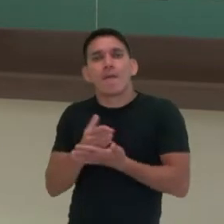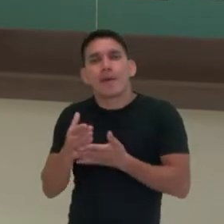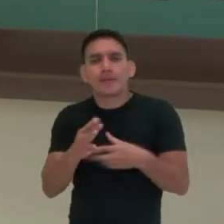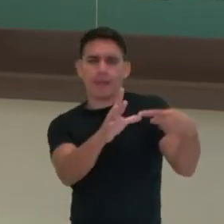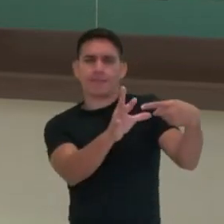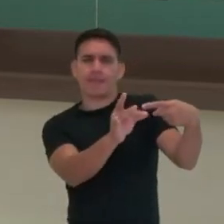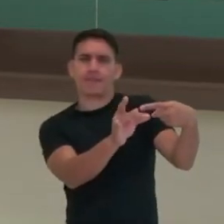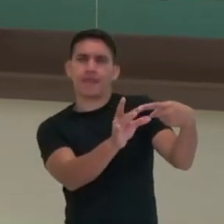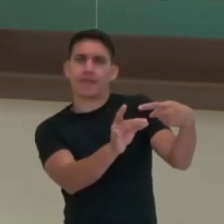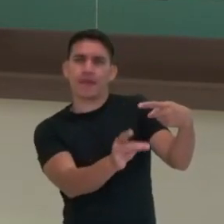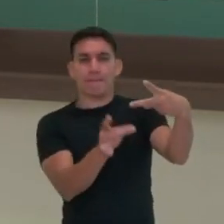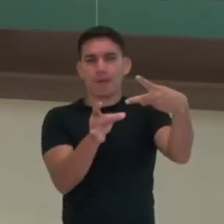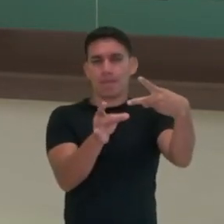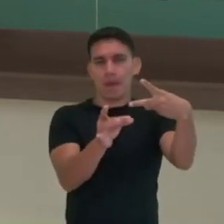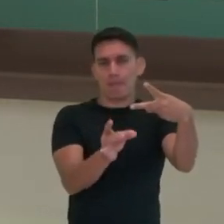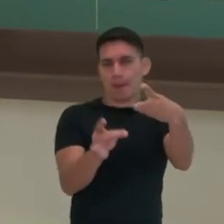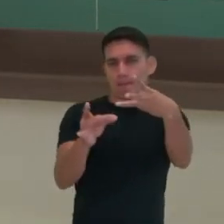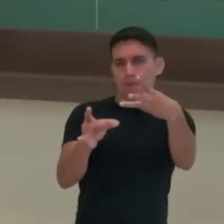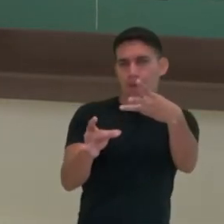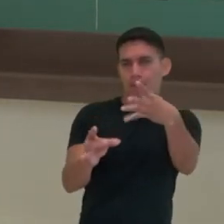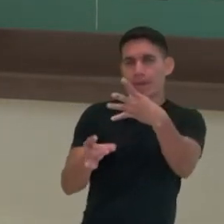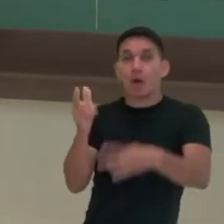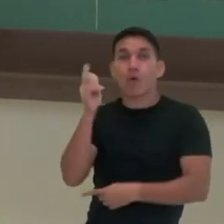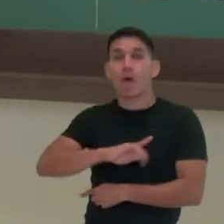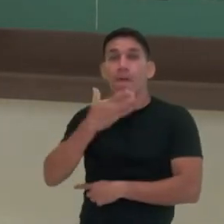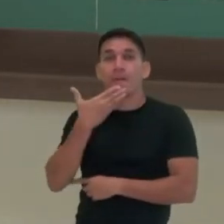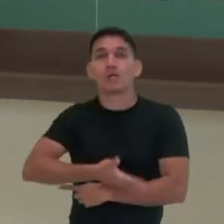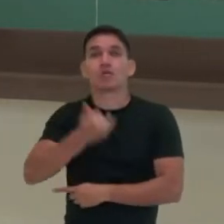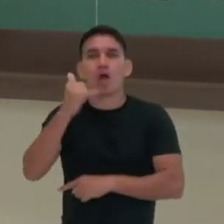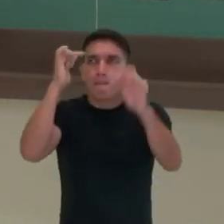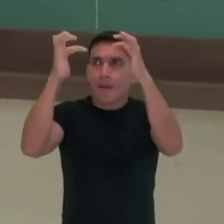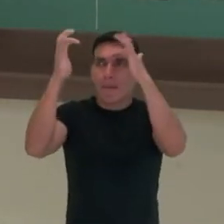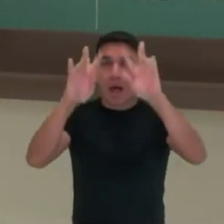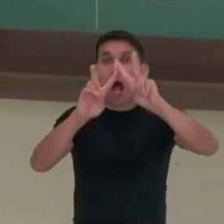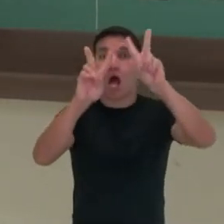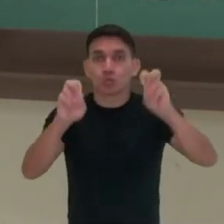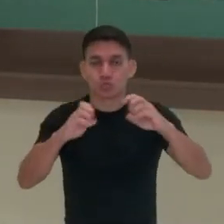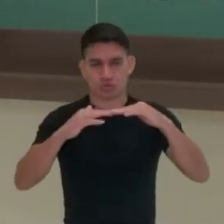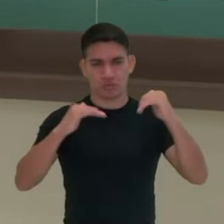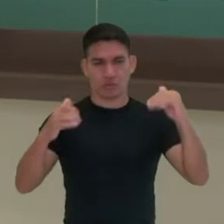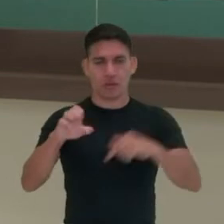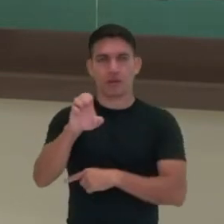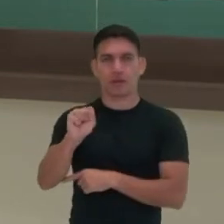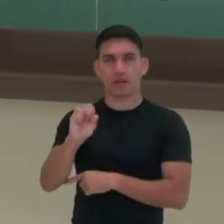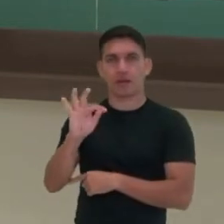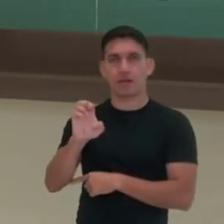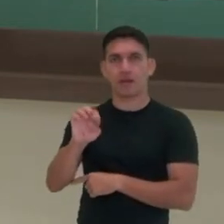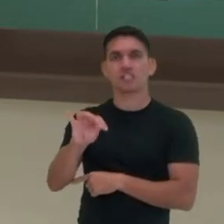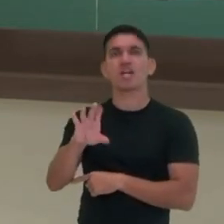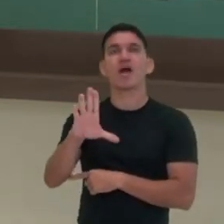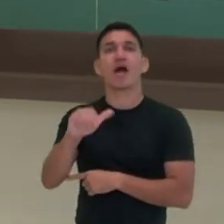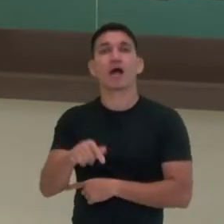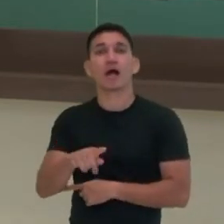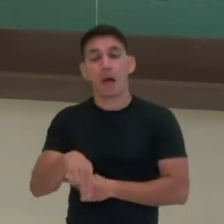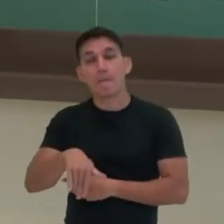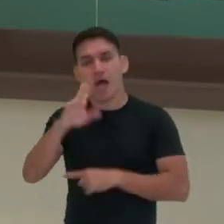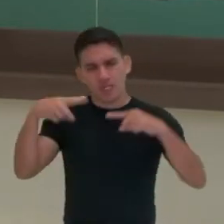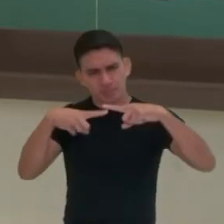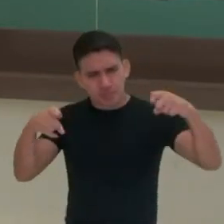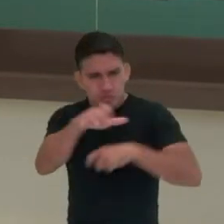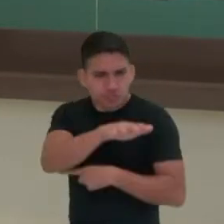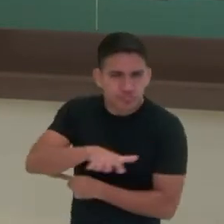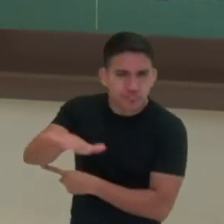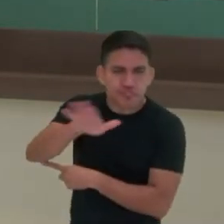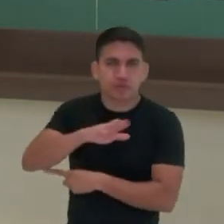os caminhos para a reflexão sobre a estética num sentido mais científico,